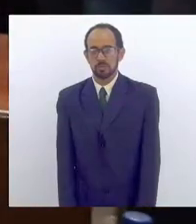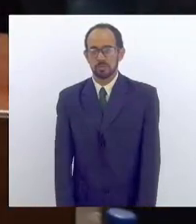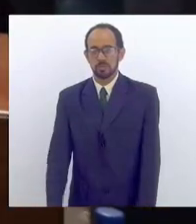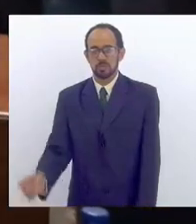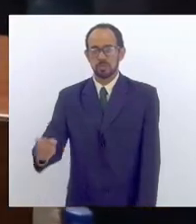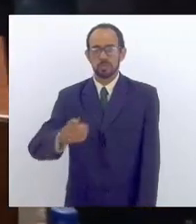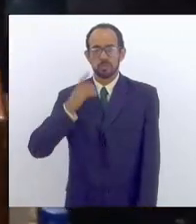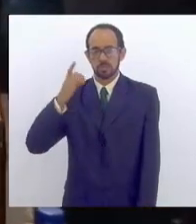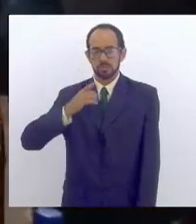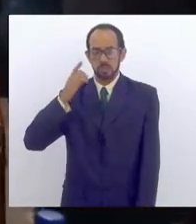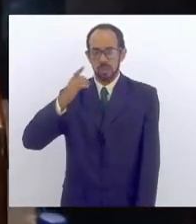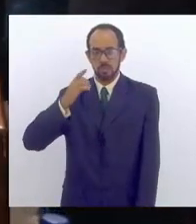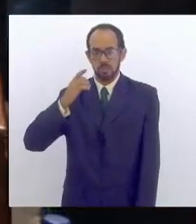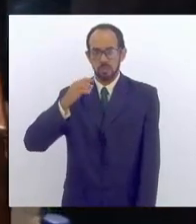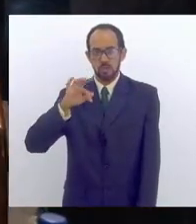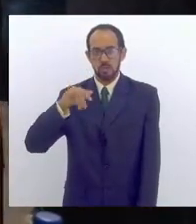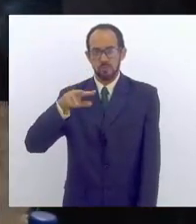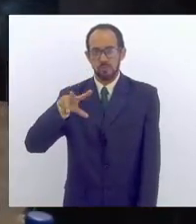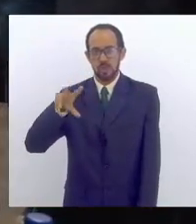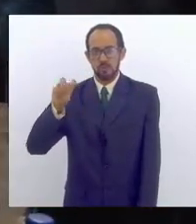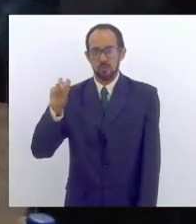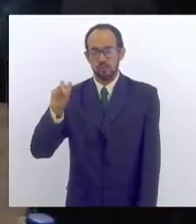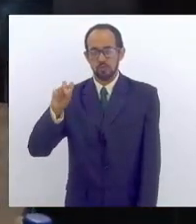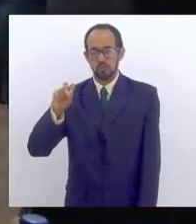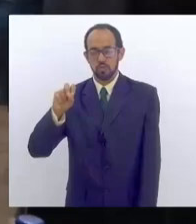Deputado Flávio Serafini.